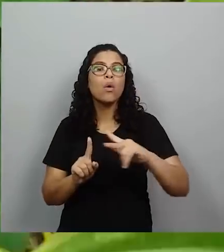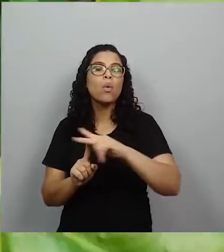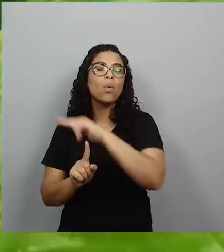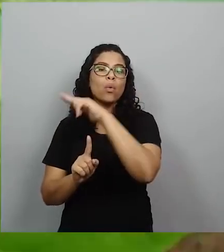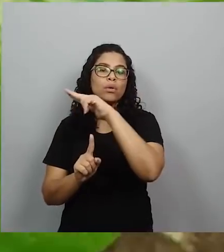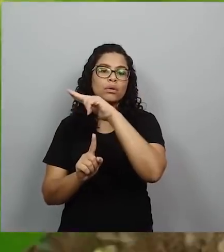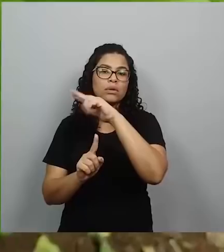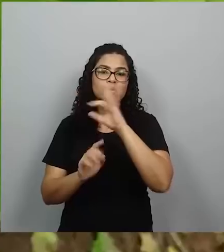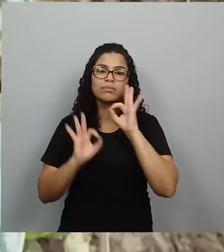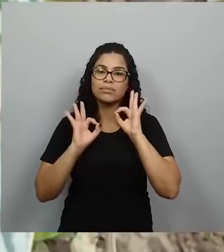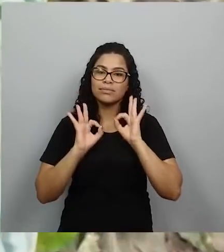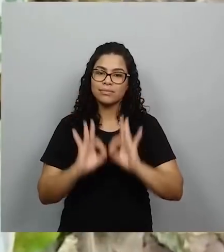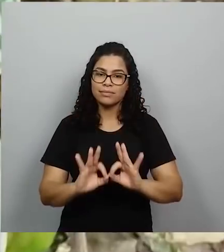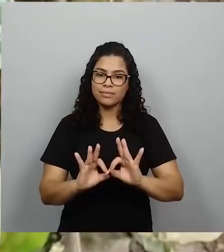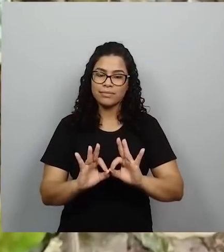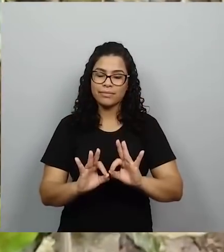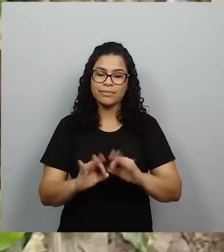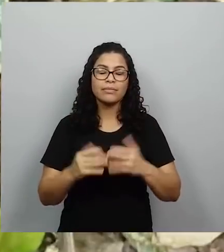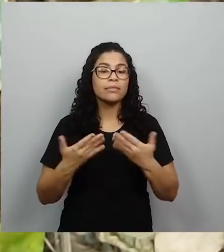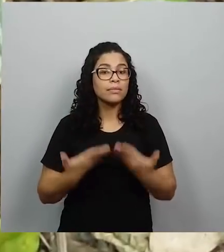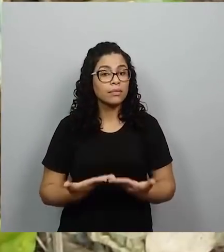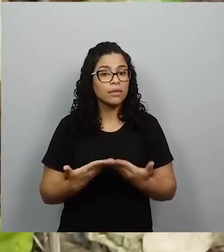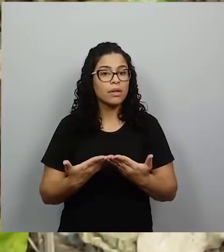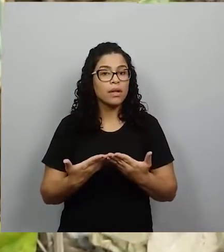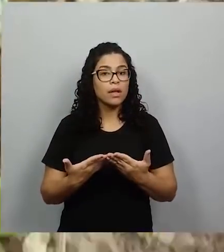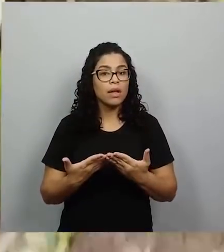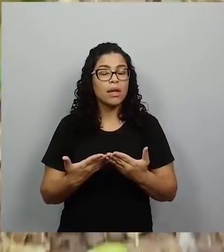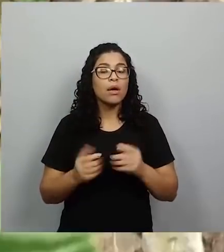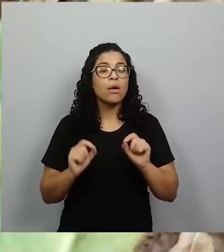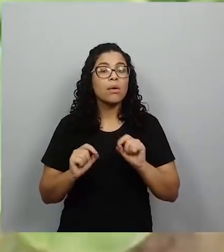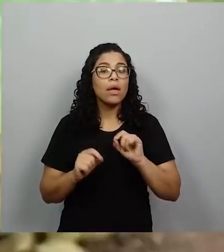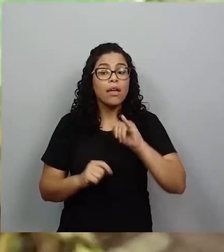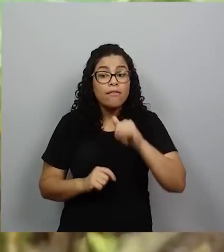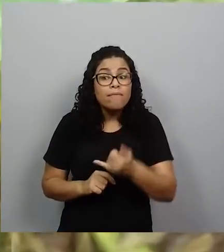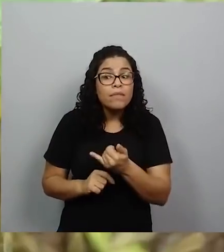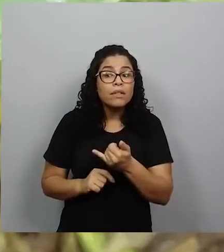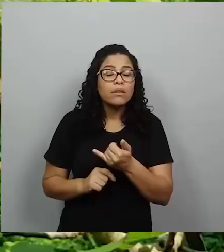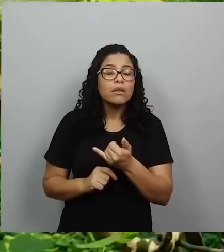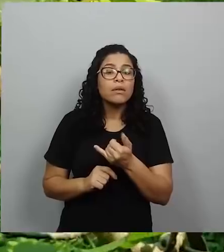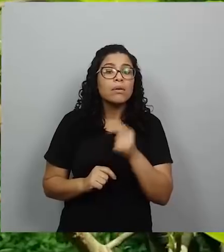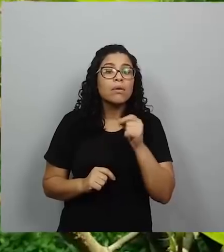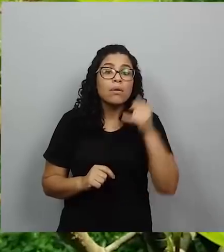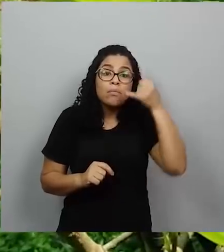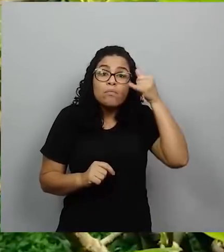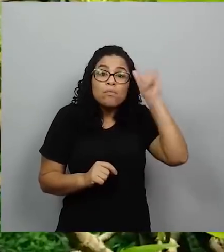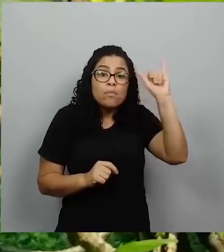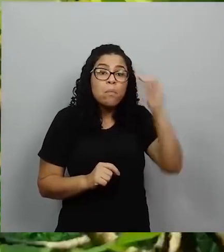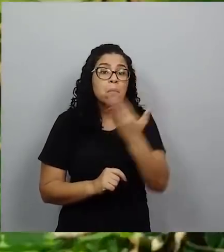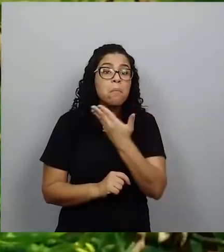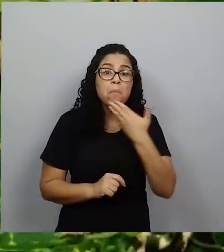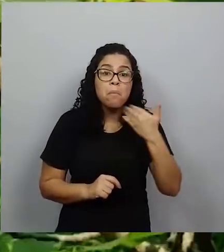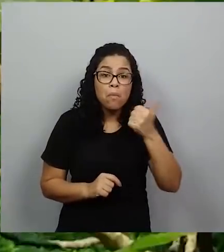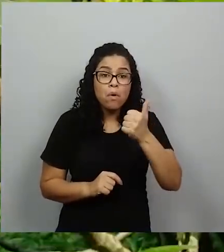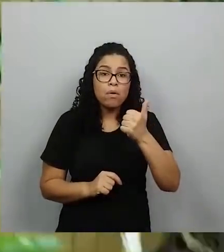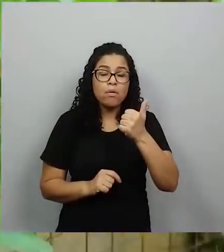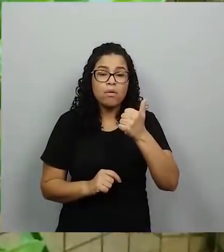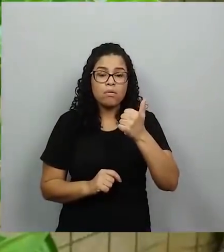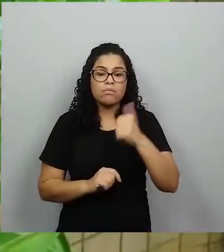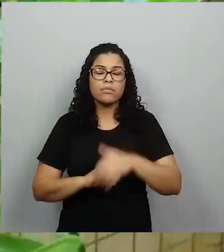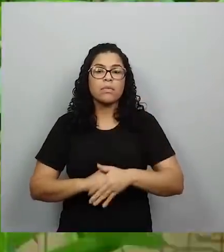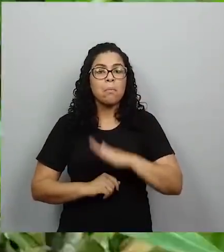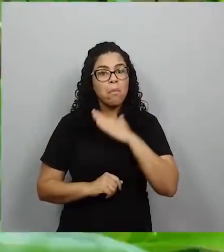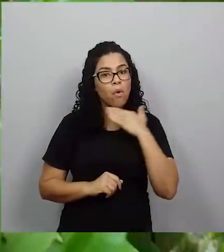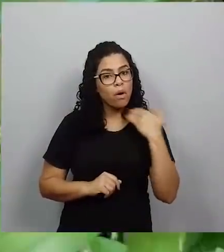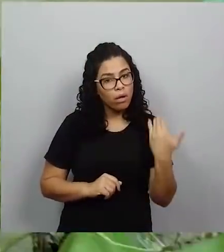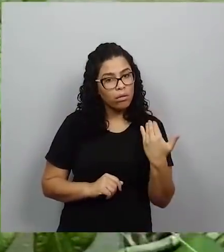o caule na diagonal. Assim, a gente evita que a planta fique doente e morra. Secar plantas é muito legal, é